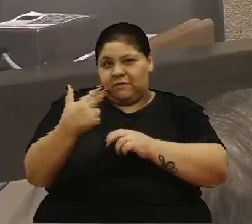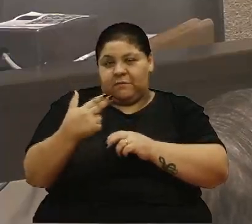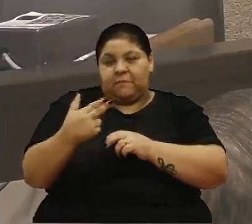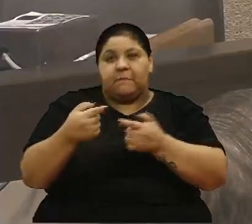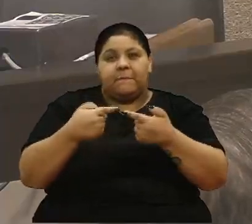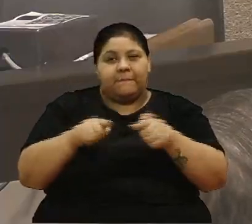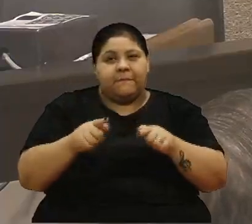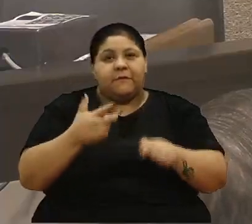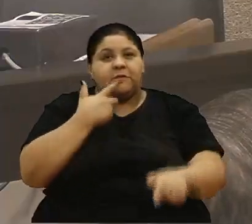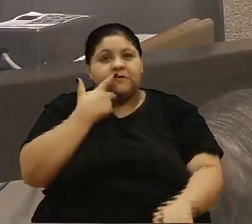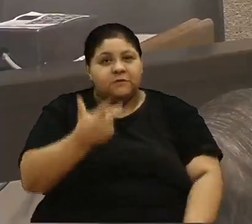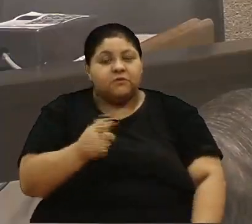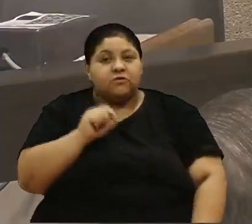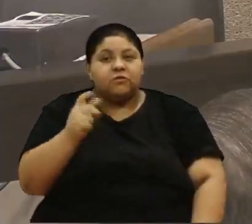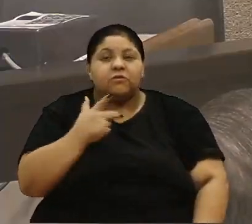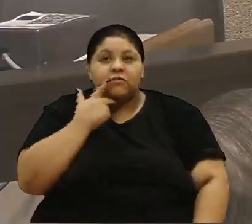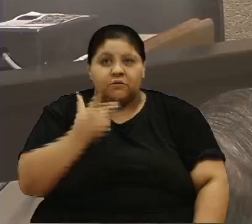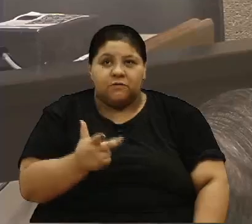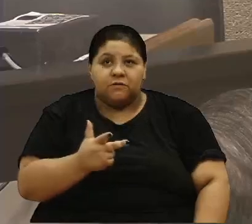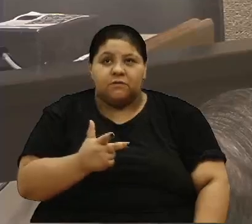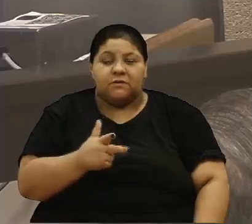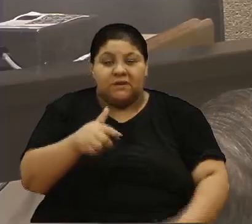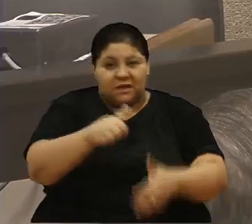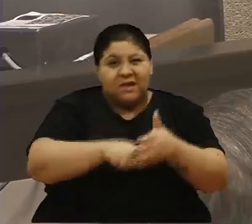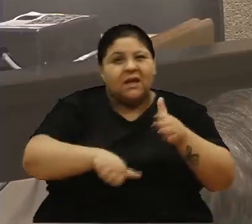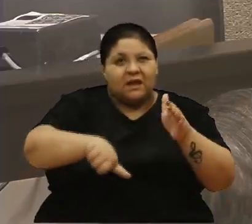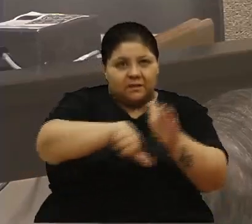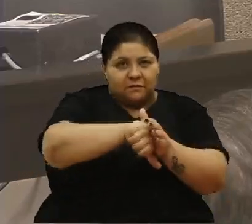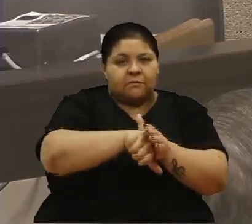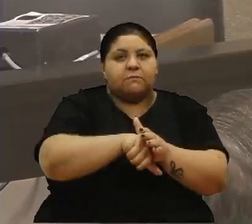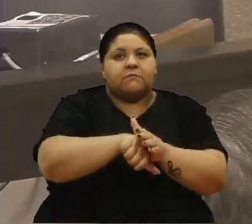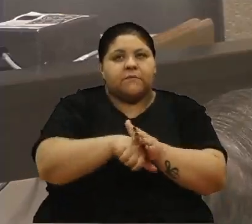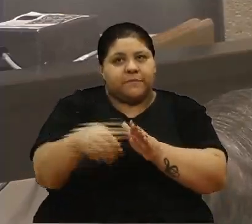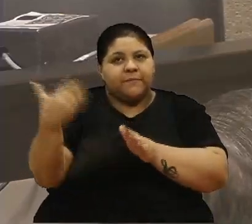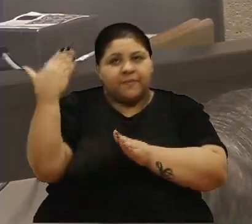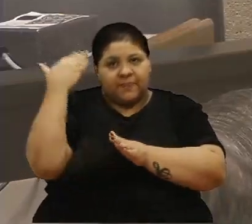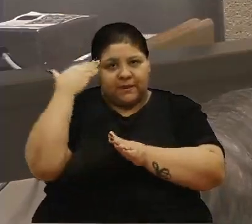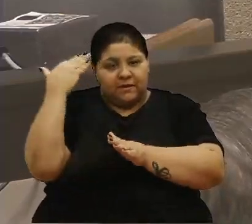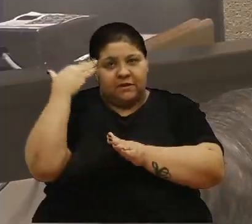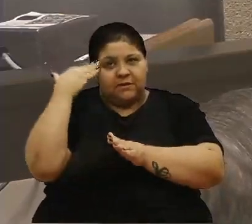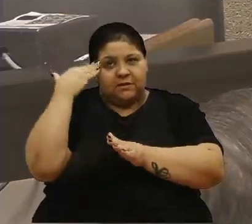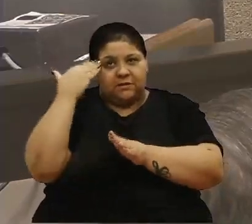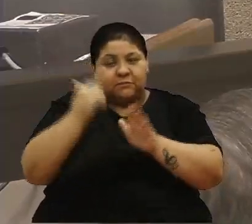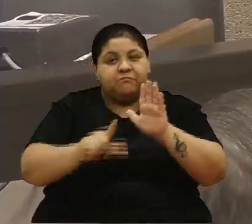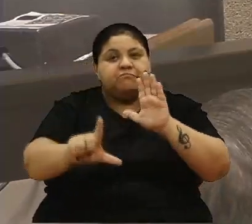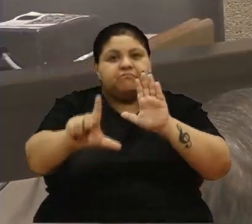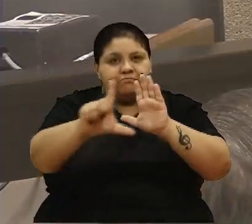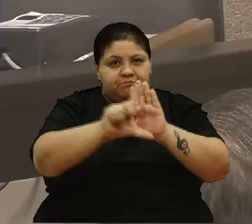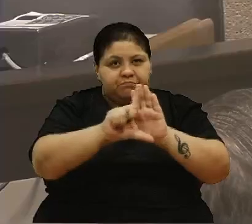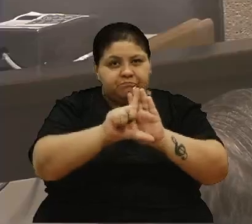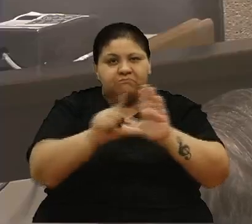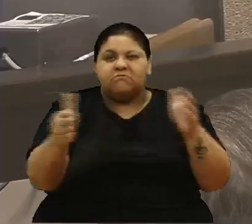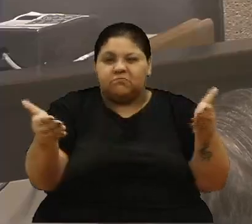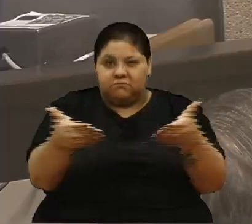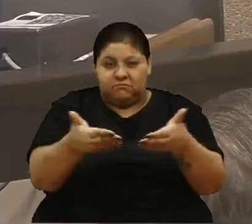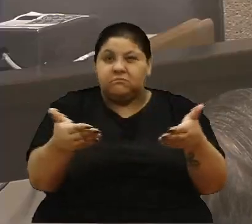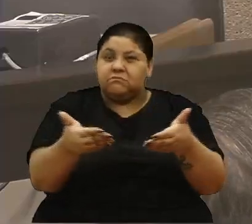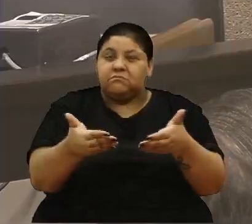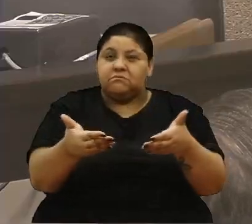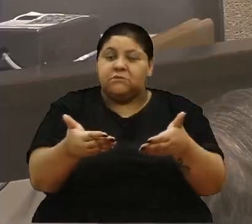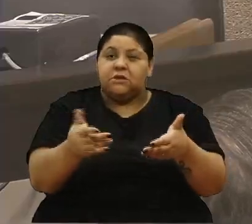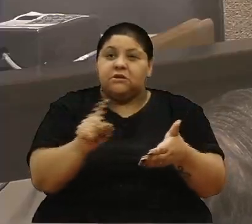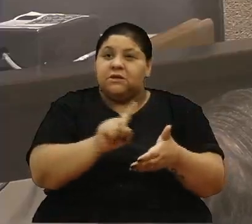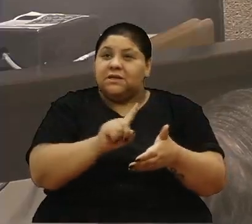quero reforçar o que eu disse, que a criminalidade sabe que a legislação atual